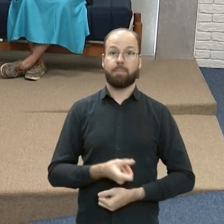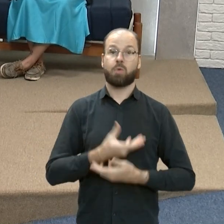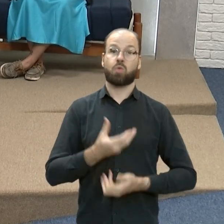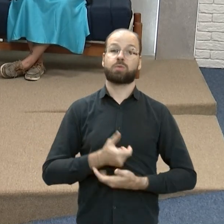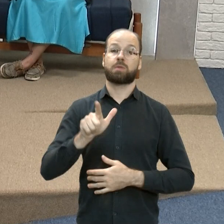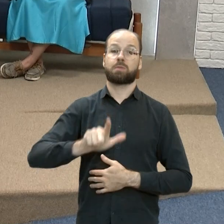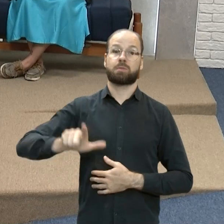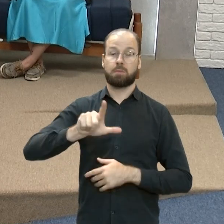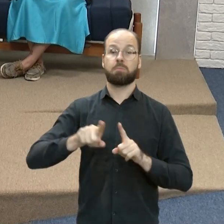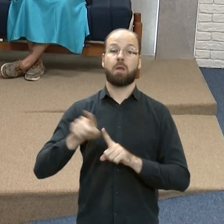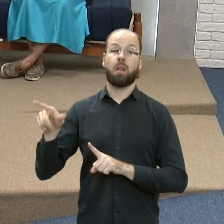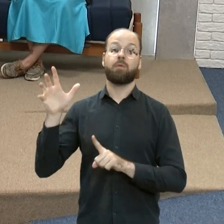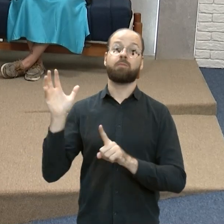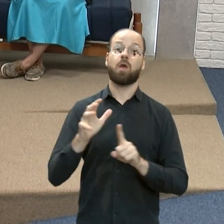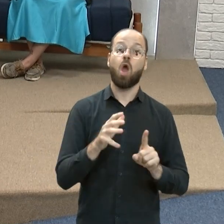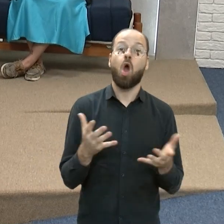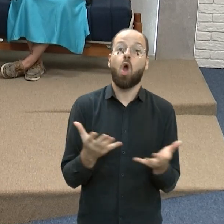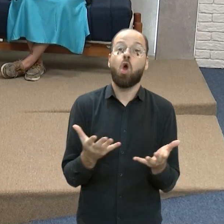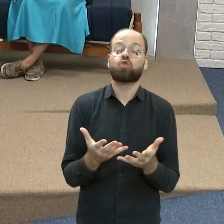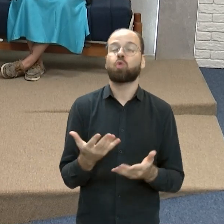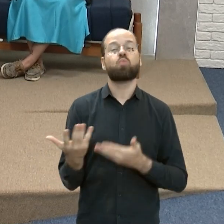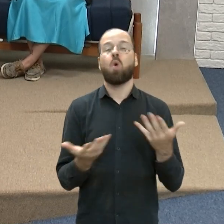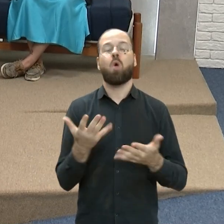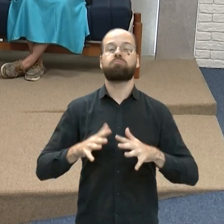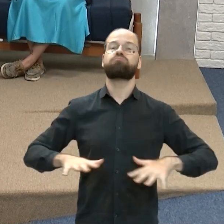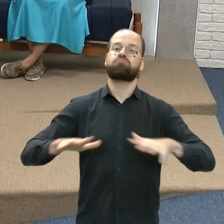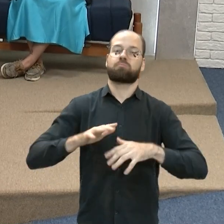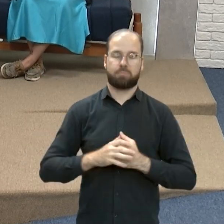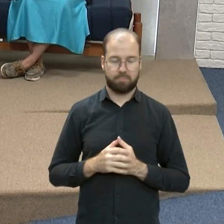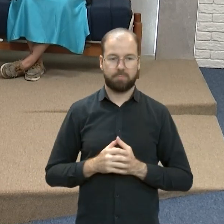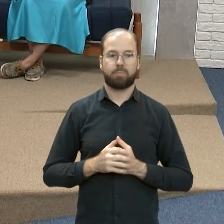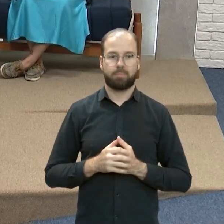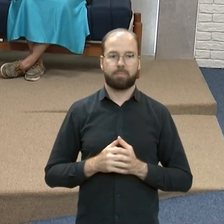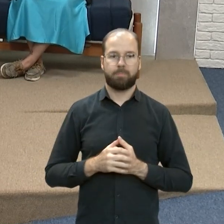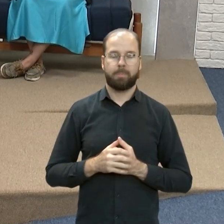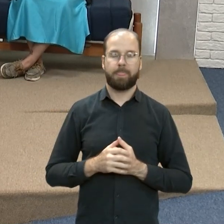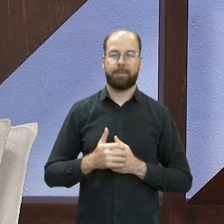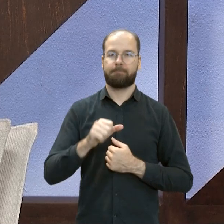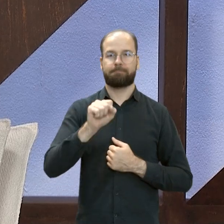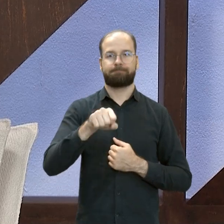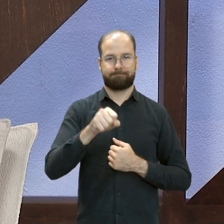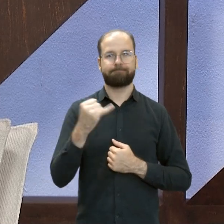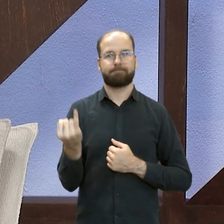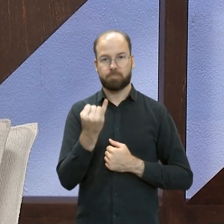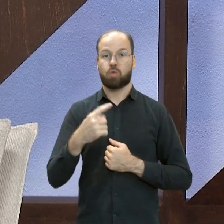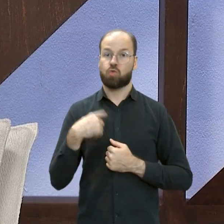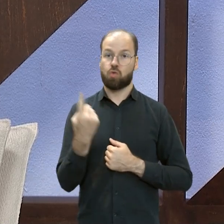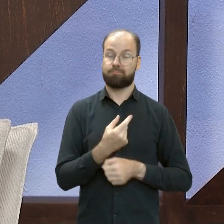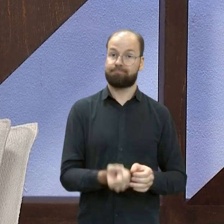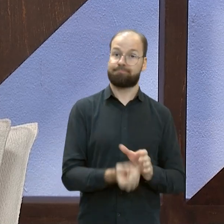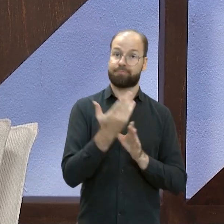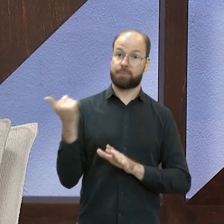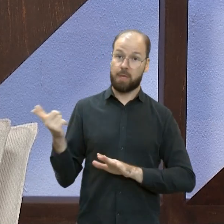de hoje? Sim, é importante para a gente criar, né, essa representatividade, assim